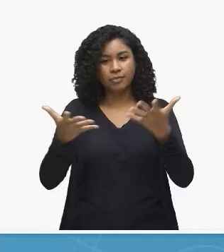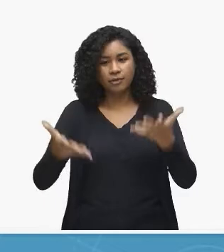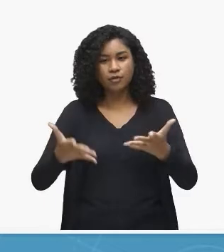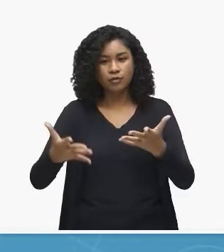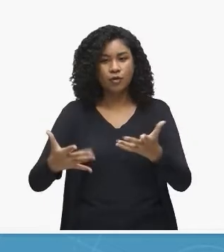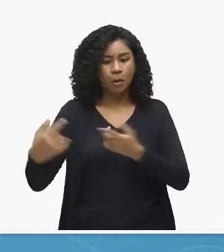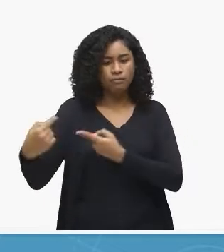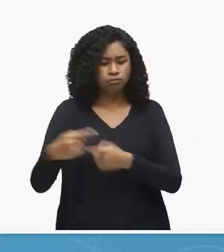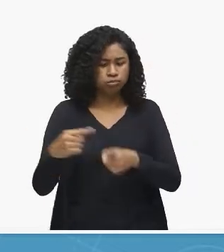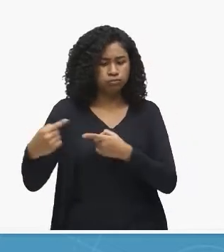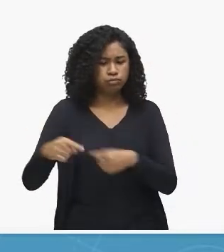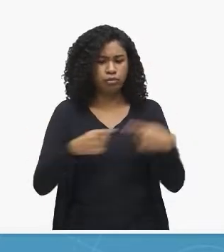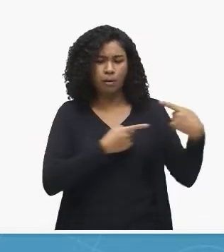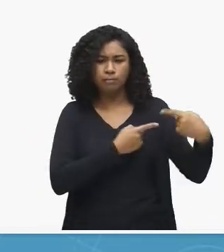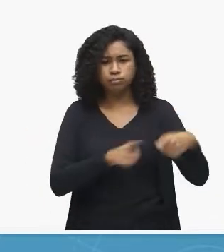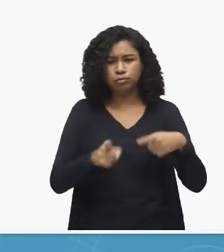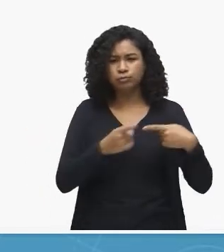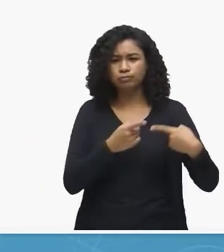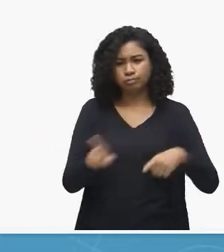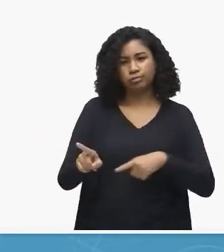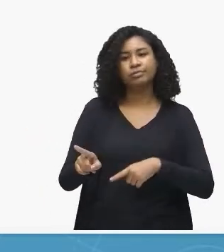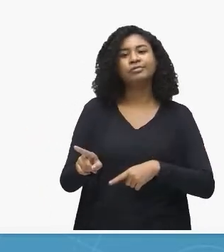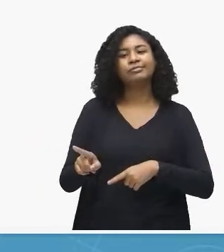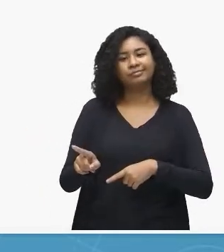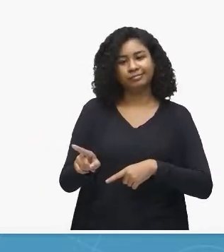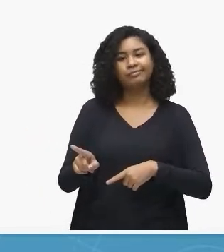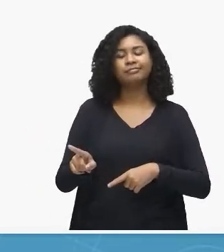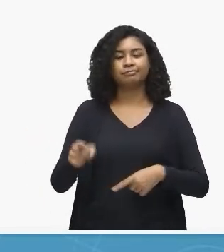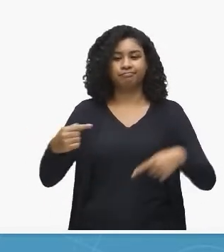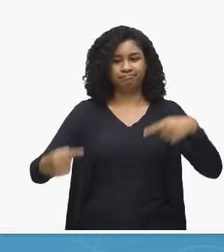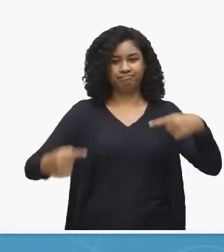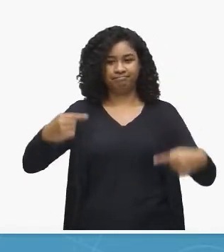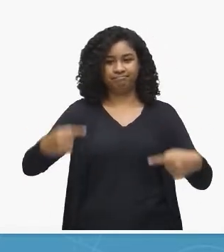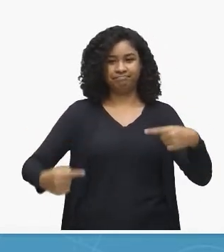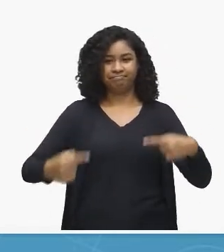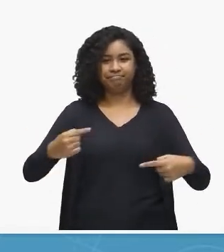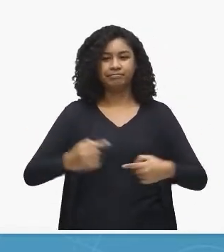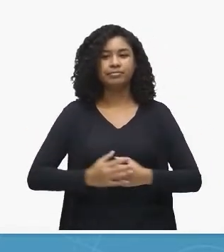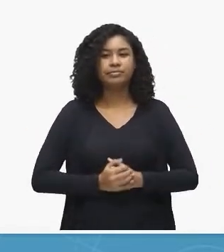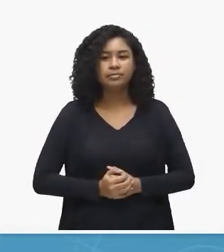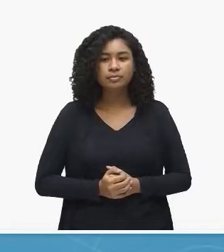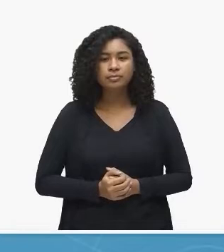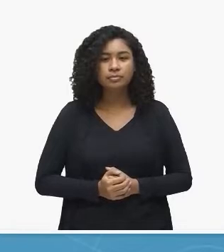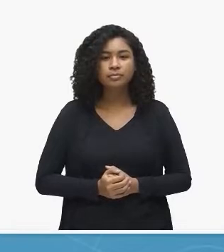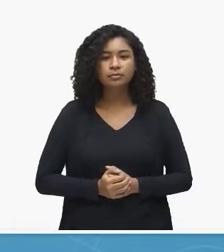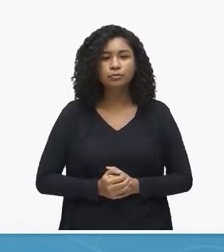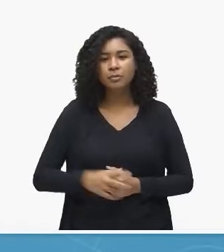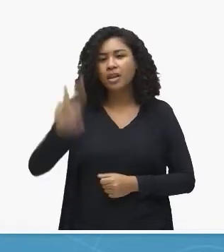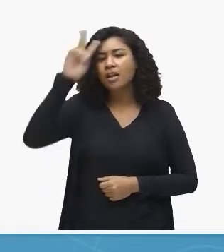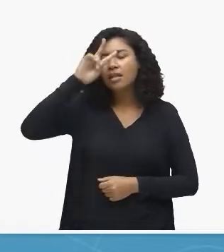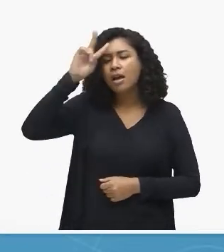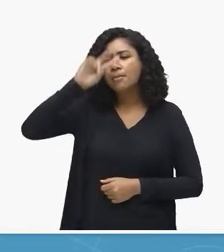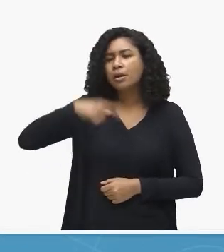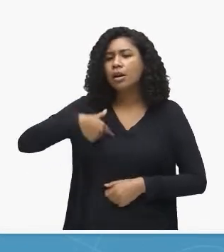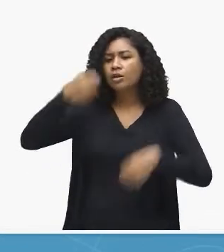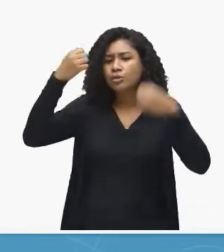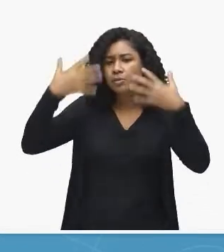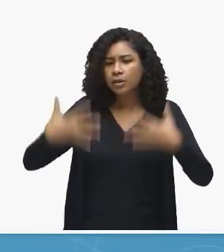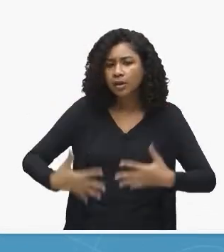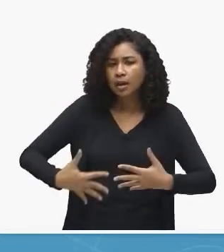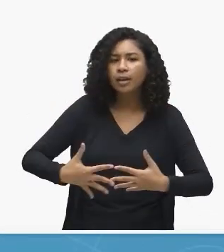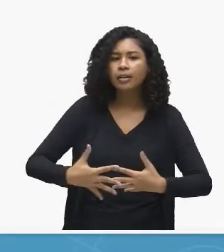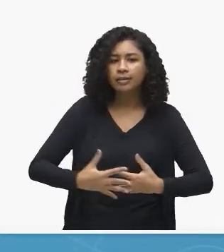conflitos e rivalidades. Uma das rivalidades que eu falei também para vocês foi da questão balcânica, lembra da região dos